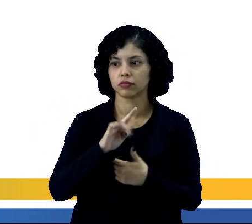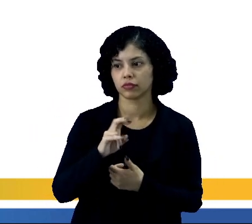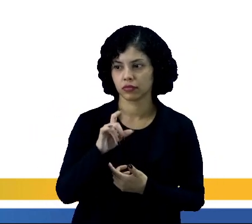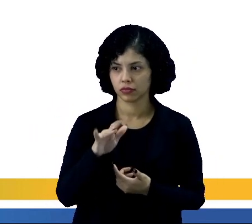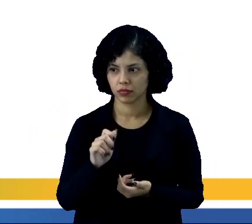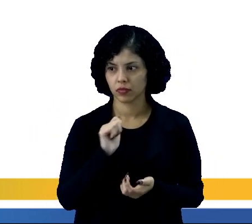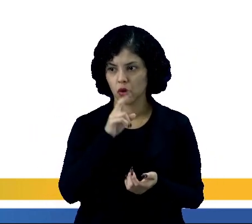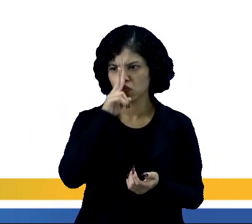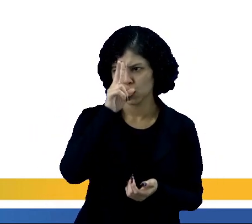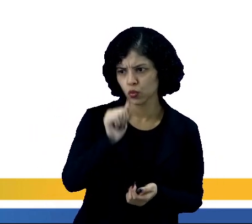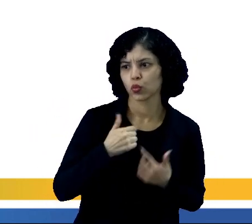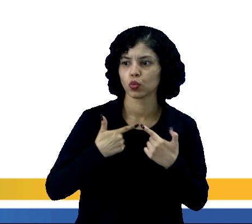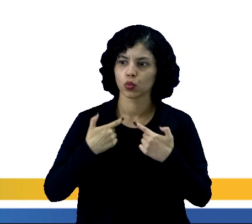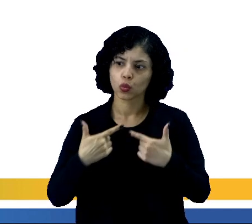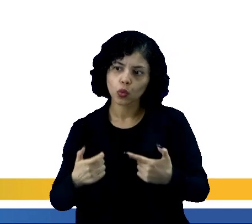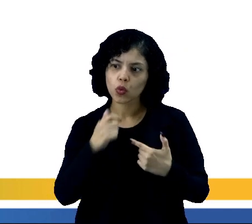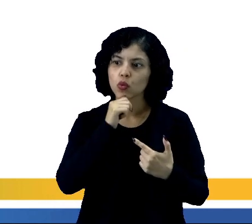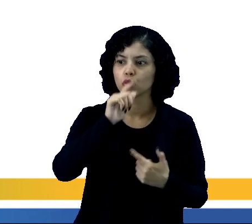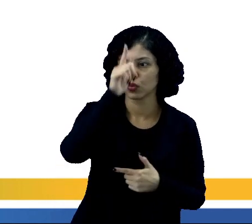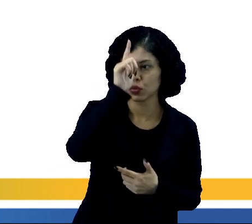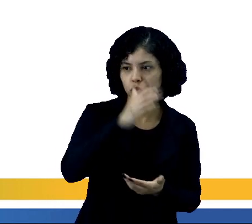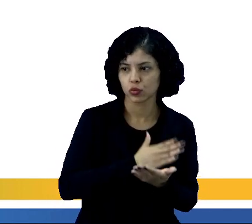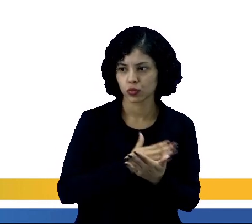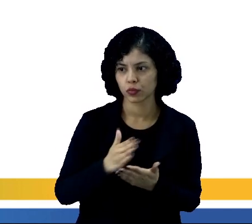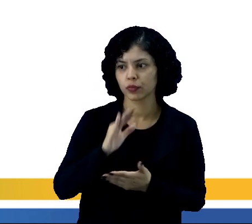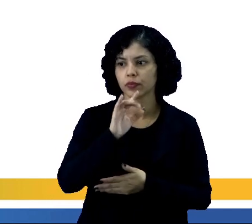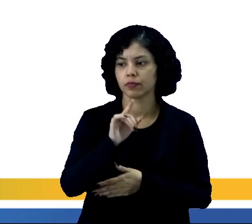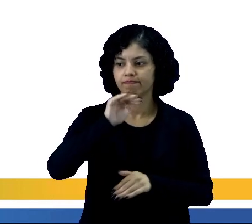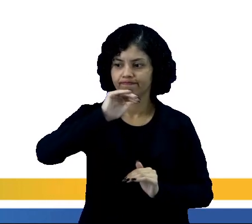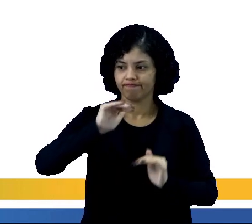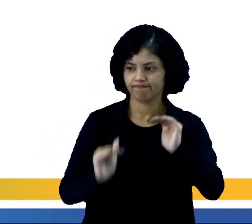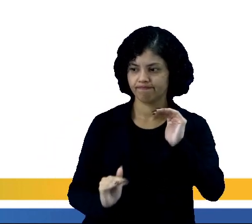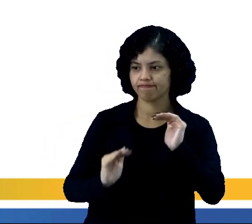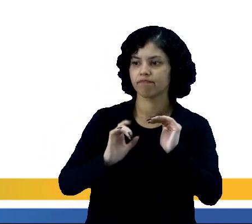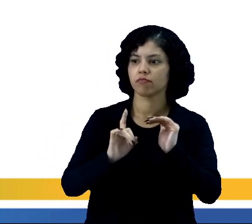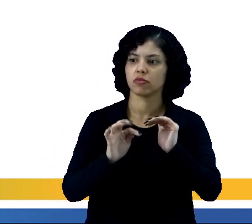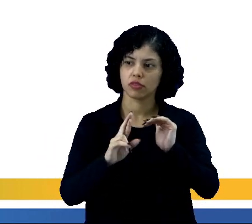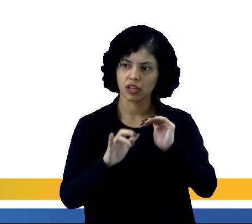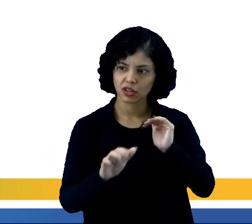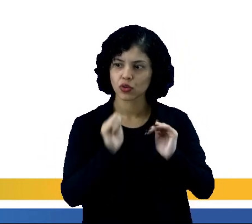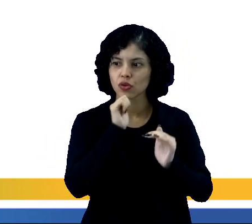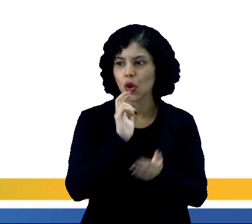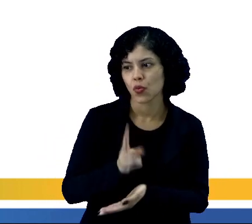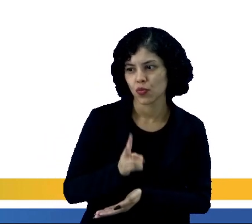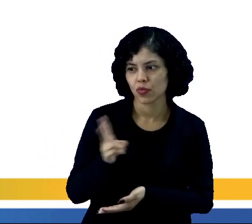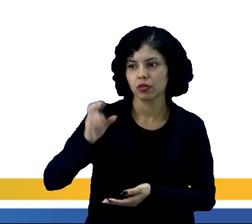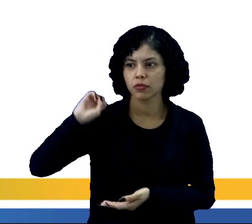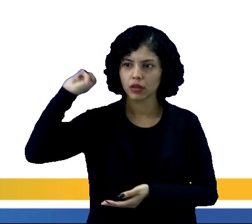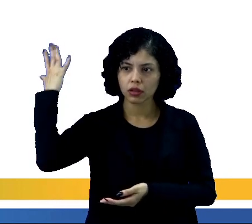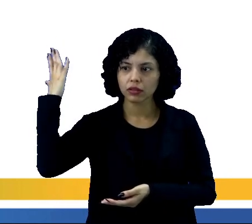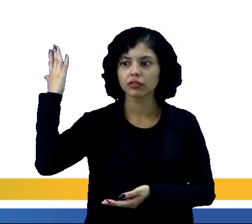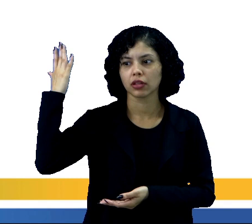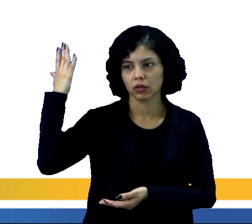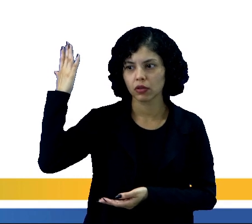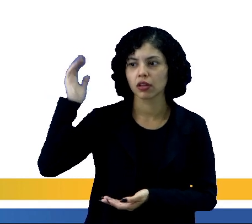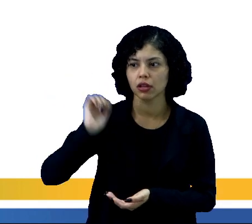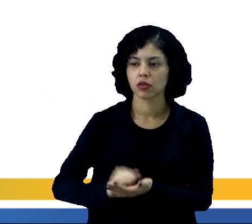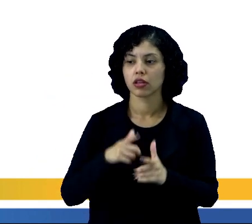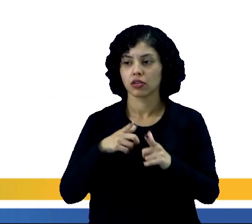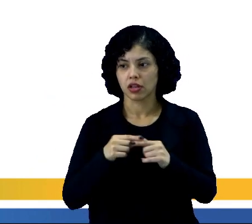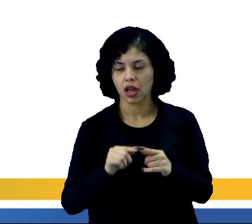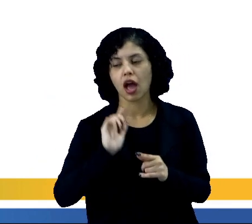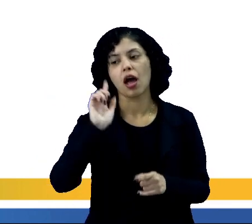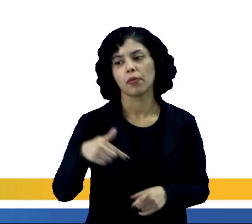né, e o poder de guerra, né, dos alemães, ele se inicia ali, vai iniciando seu declínio, né. Mesmo aconteceu